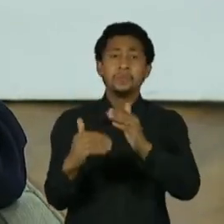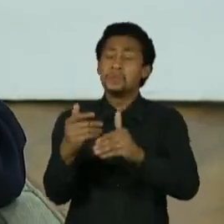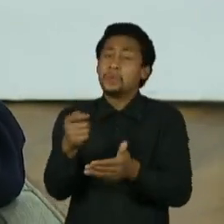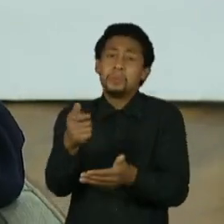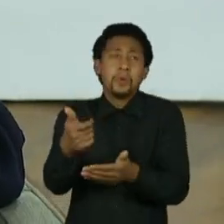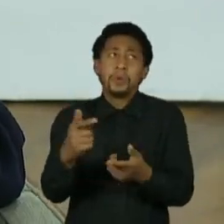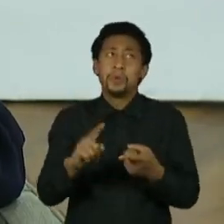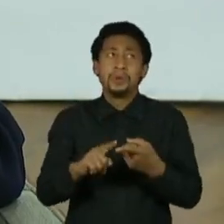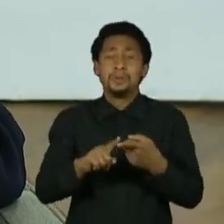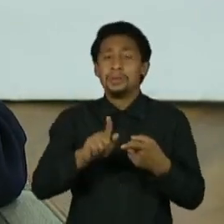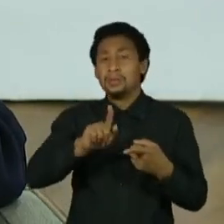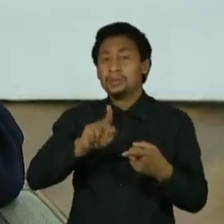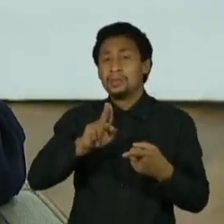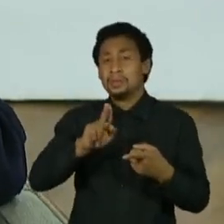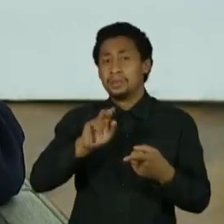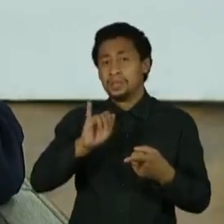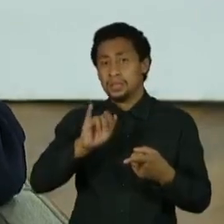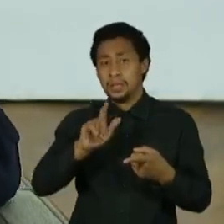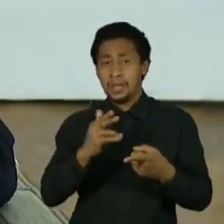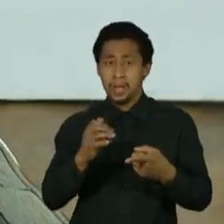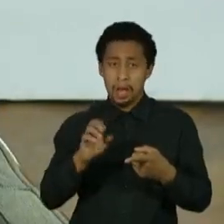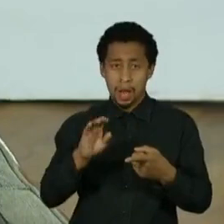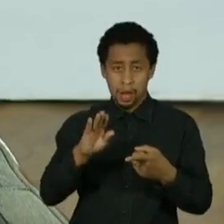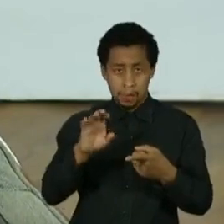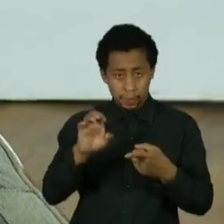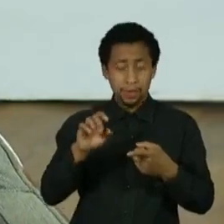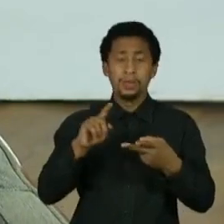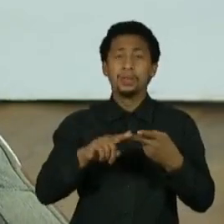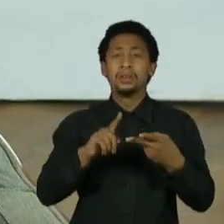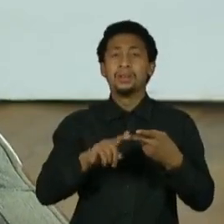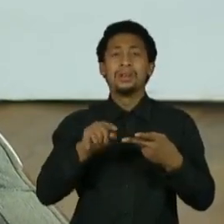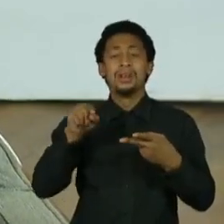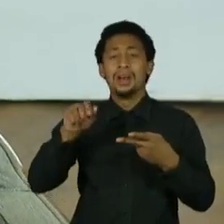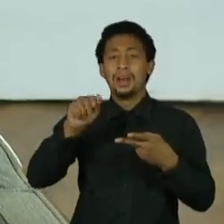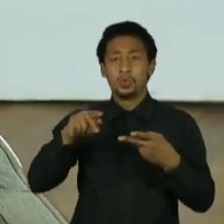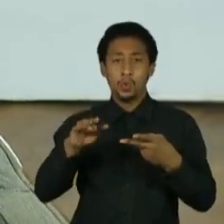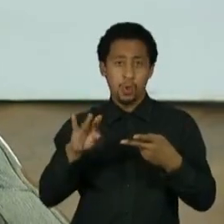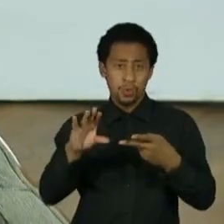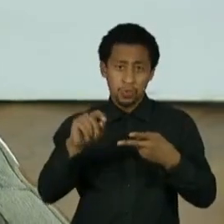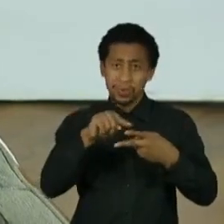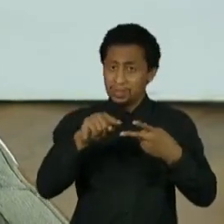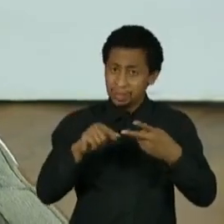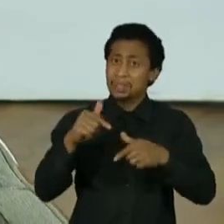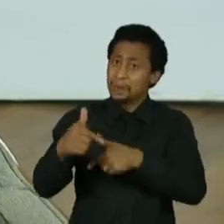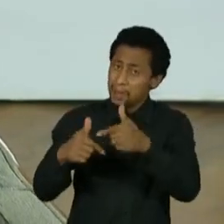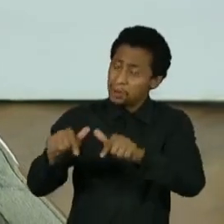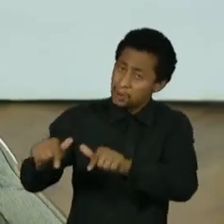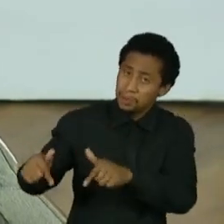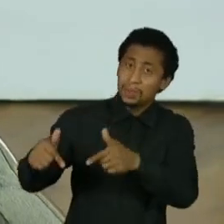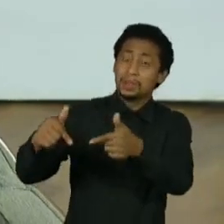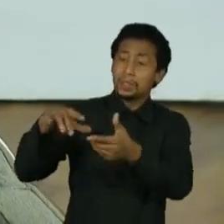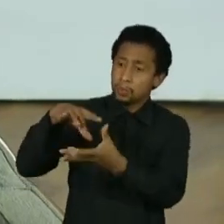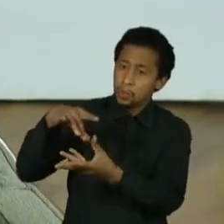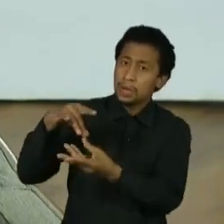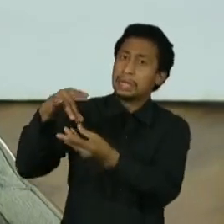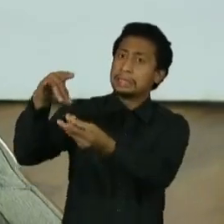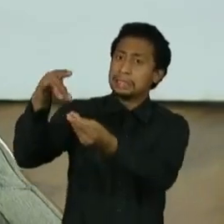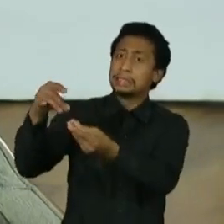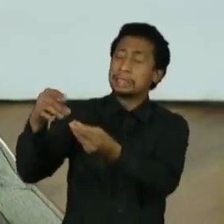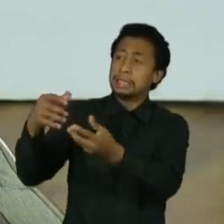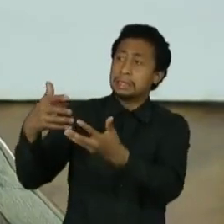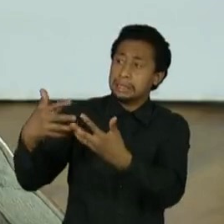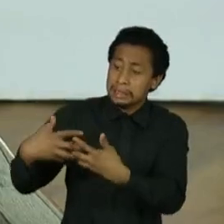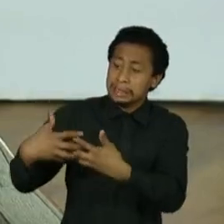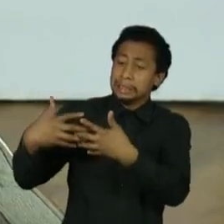Guilherme O'Donnell e o Stepan, que trabalharam na disfunção, do mau funcionamento das instituições da democracia. Então,